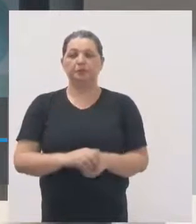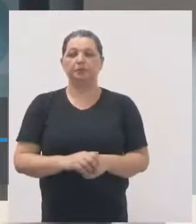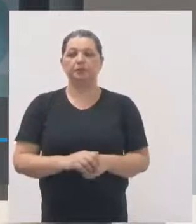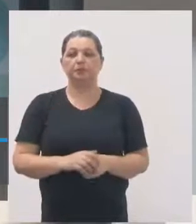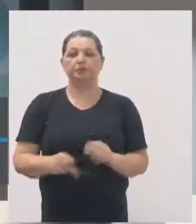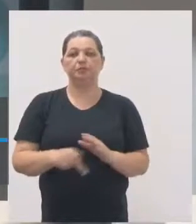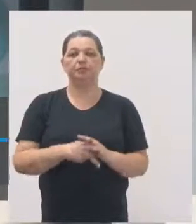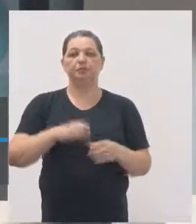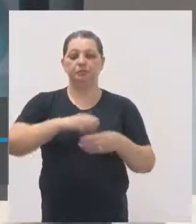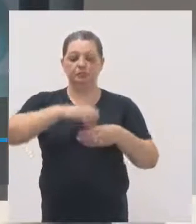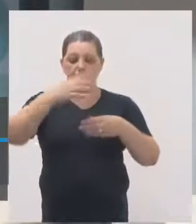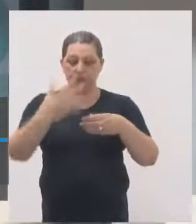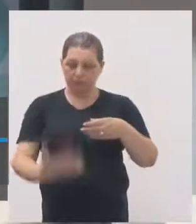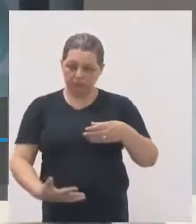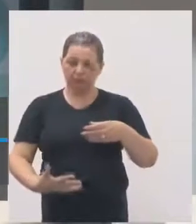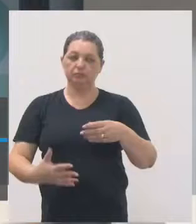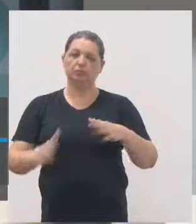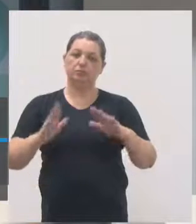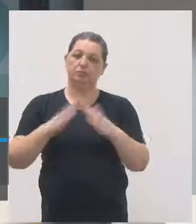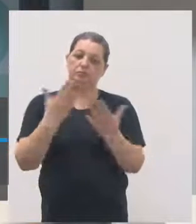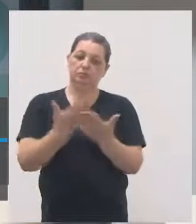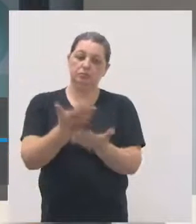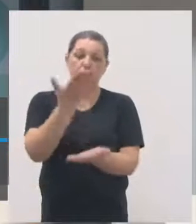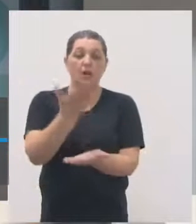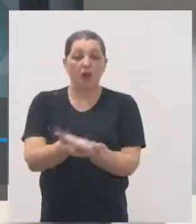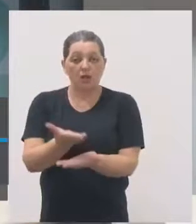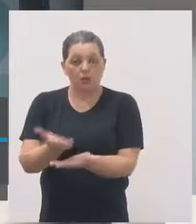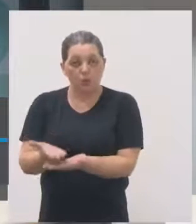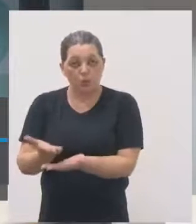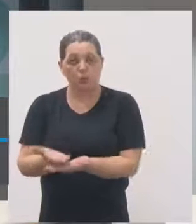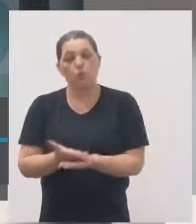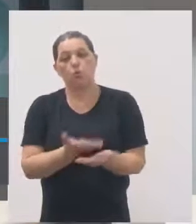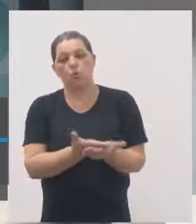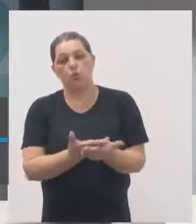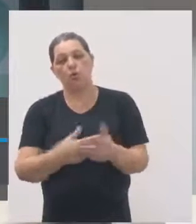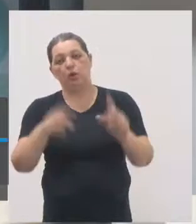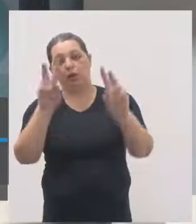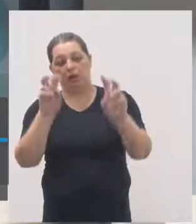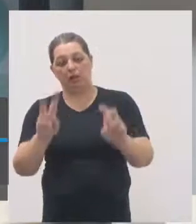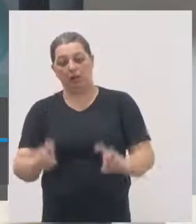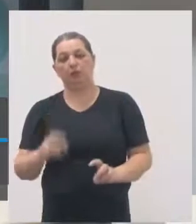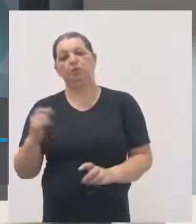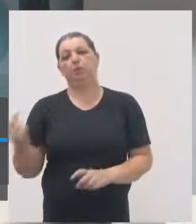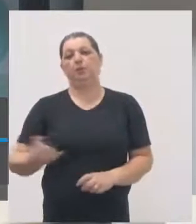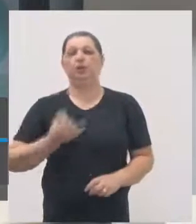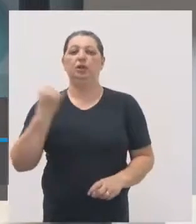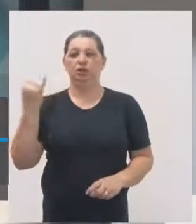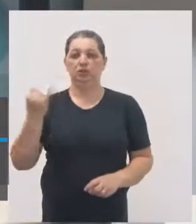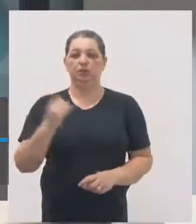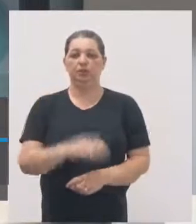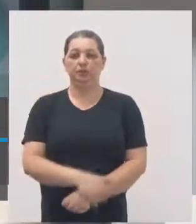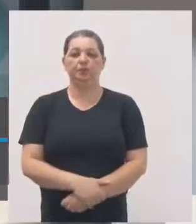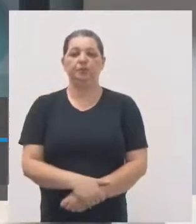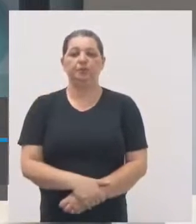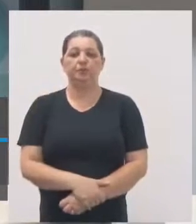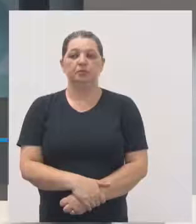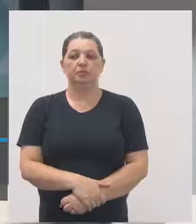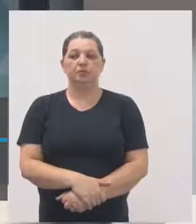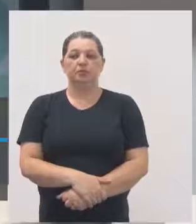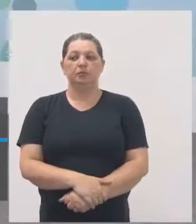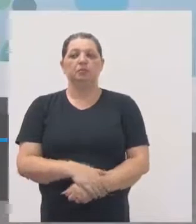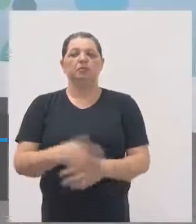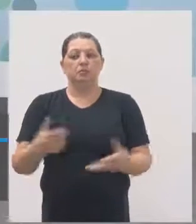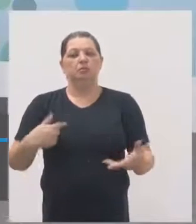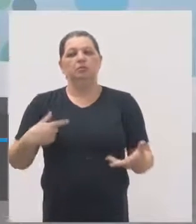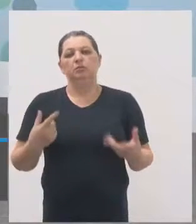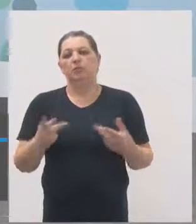da escola, né, com o estudo, com as temáticas que são de suma importância do conhecimento, né?